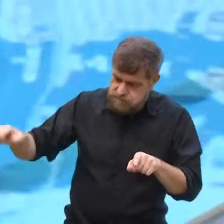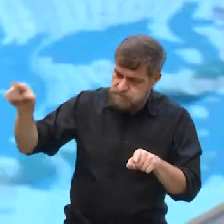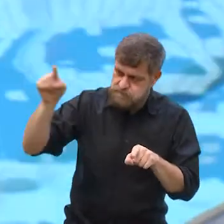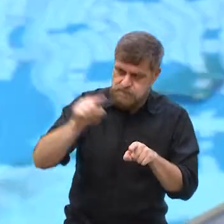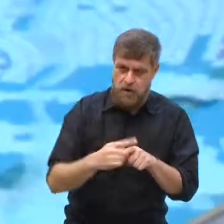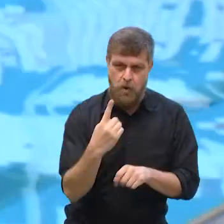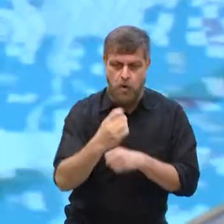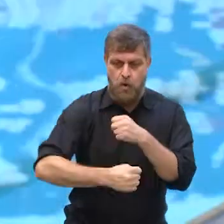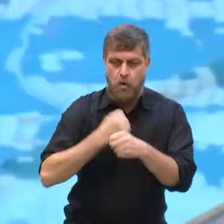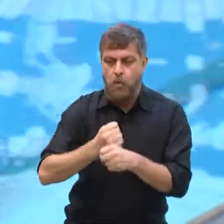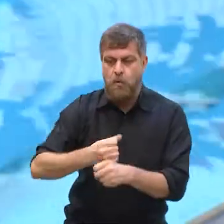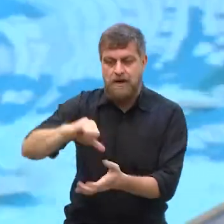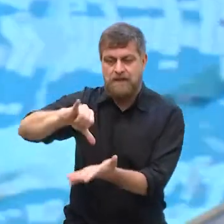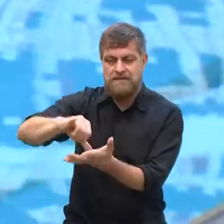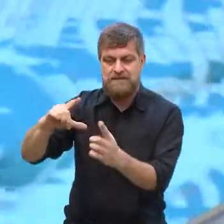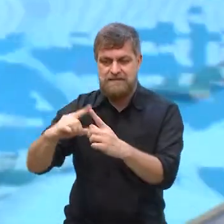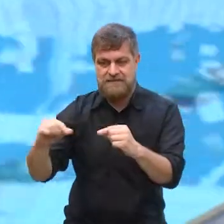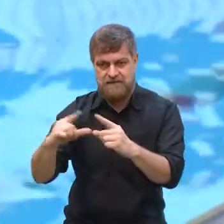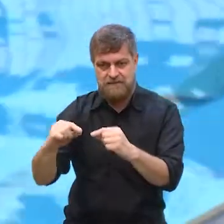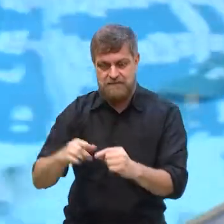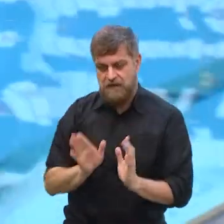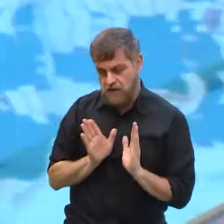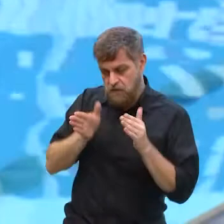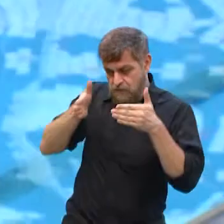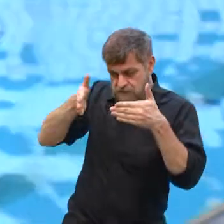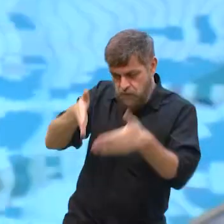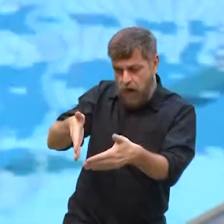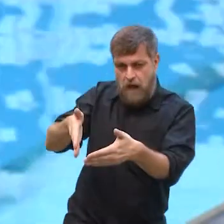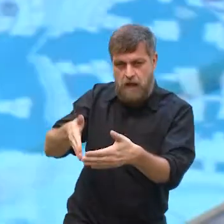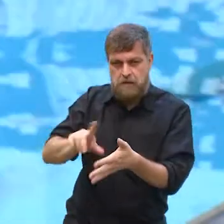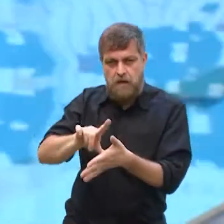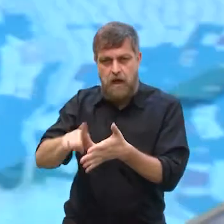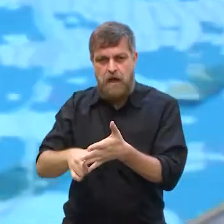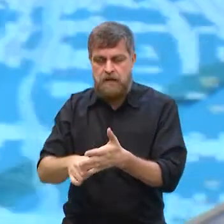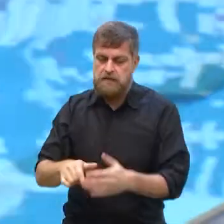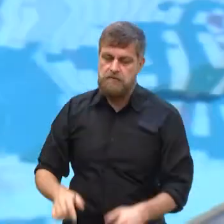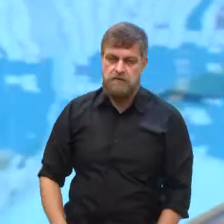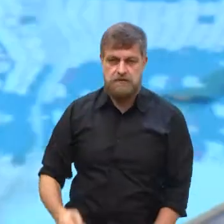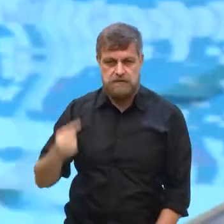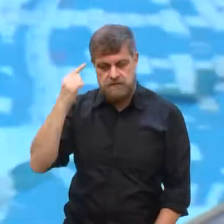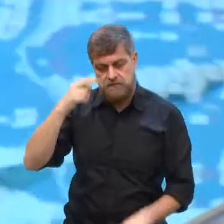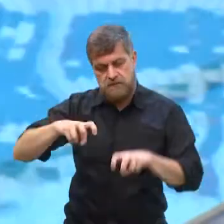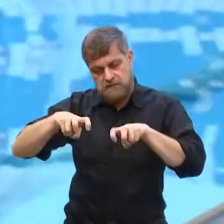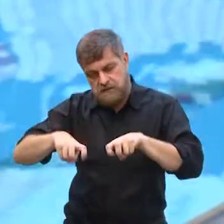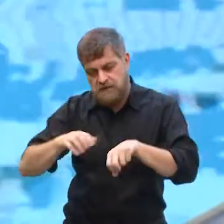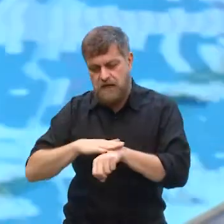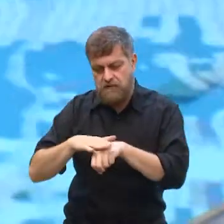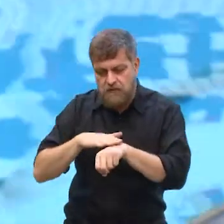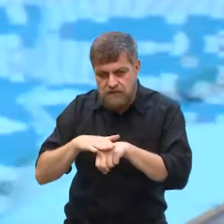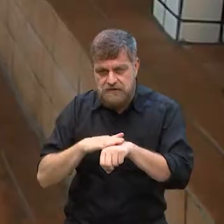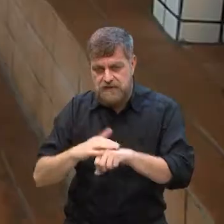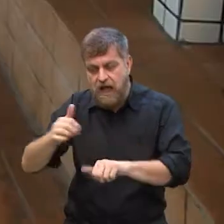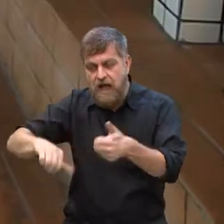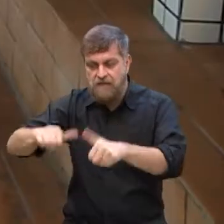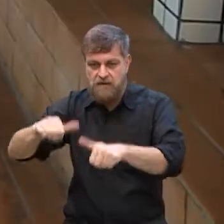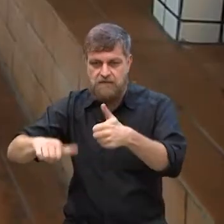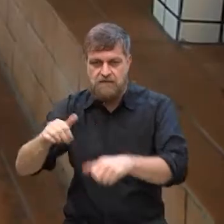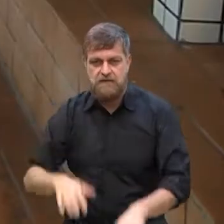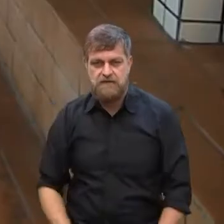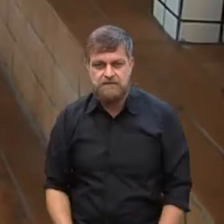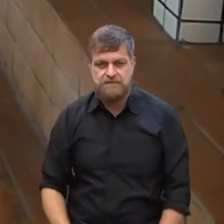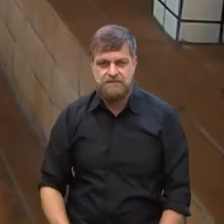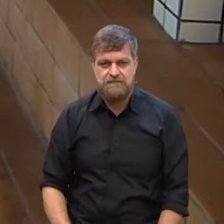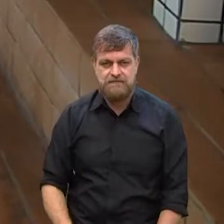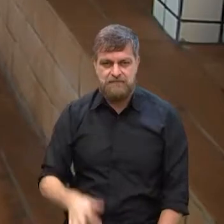para Tóquio. Eu gosto sempre de pensar ciclo após ciclo, e aí depois de Tóquio a gente vai sentar, vai conversar e vai avaliar. Gosta de